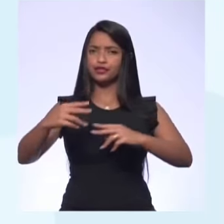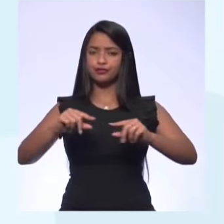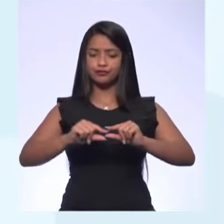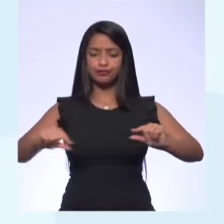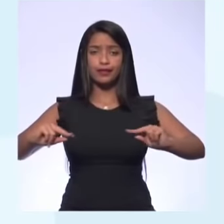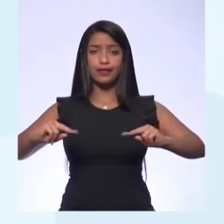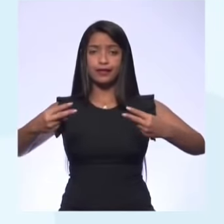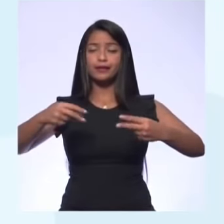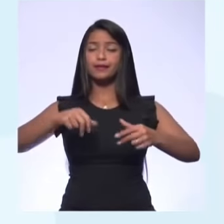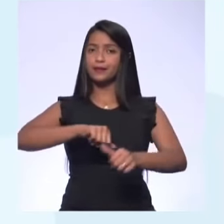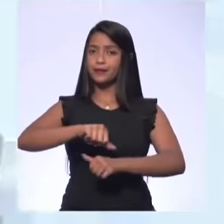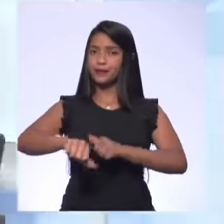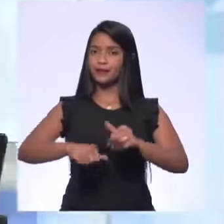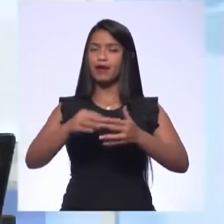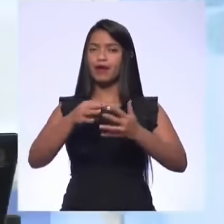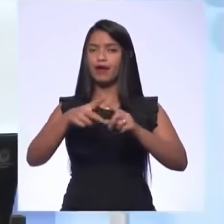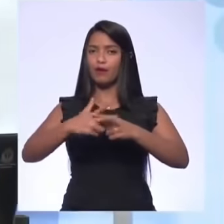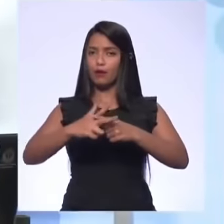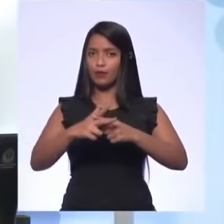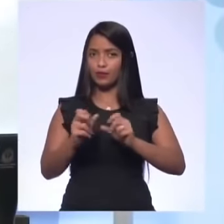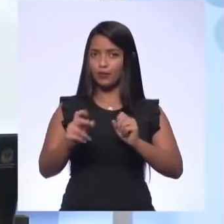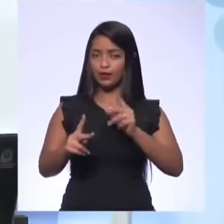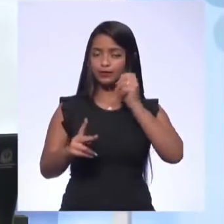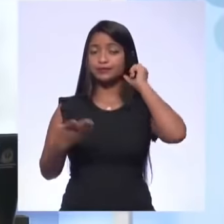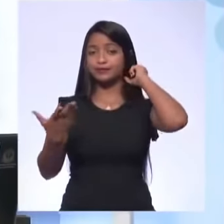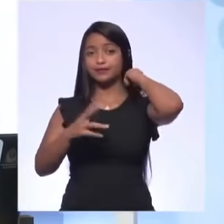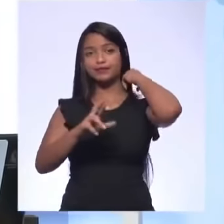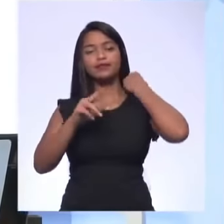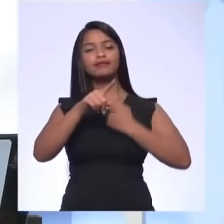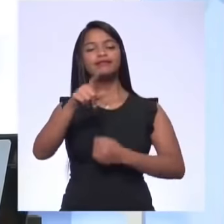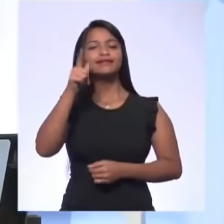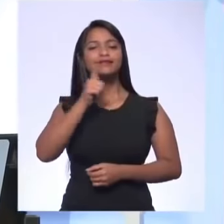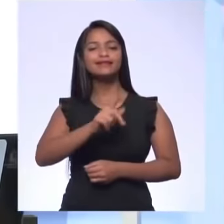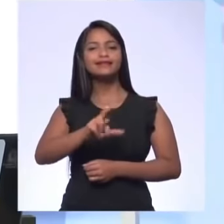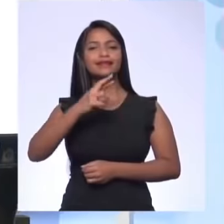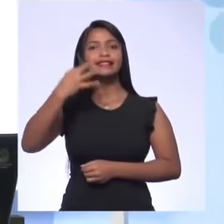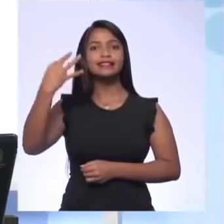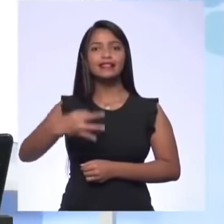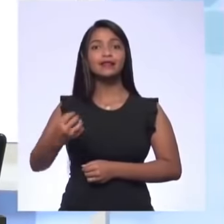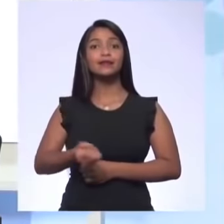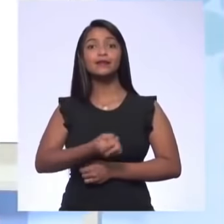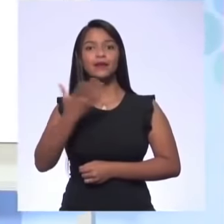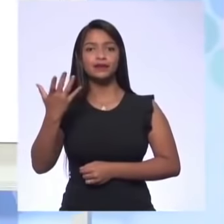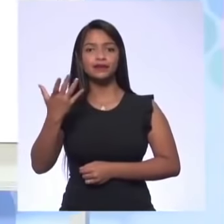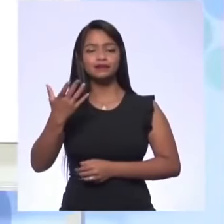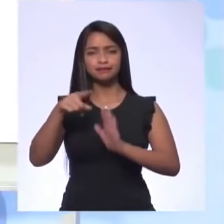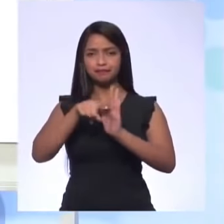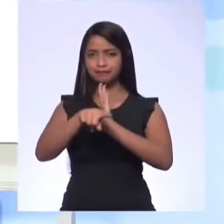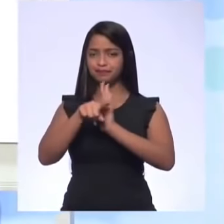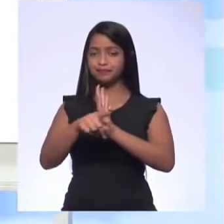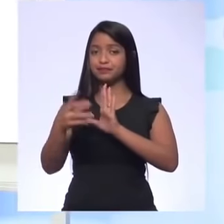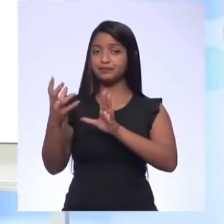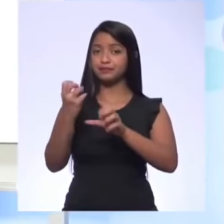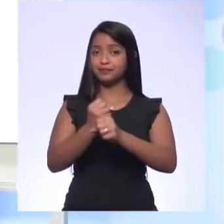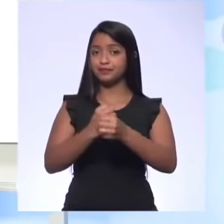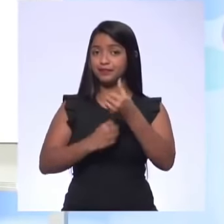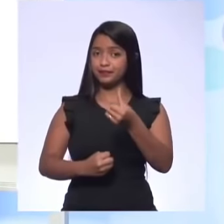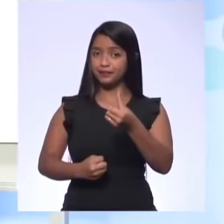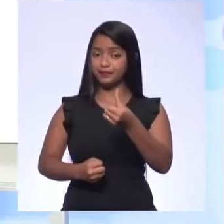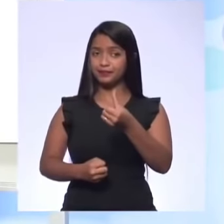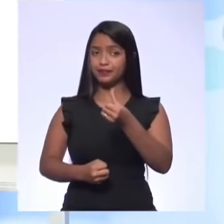ok? Coloquem lá no chat quantas vocês acertaram, né? Por exemplo, foram 6 questões. Eu